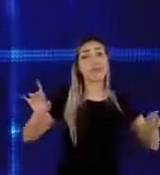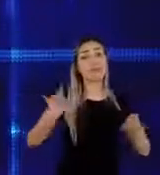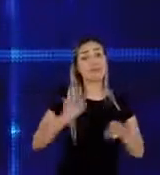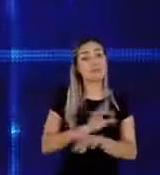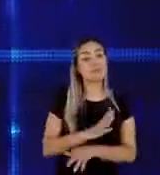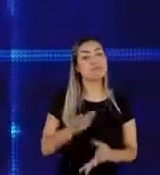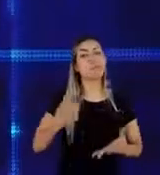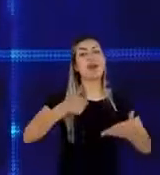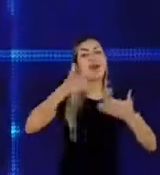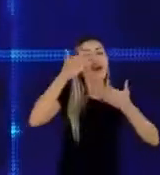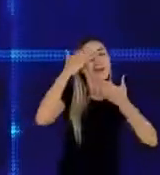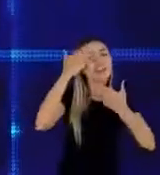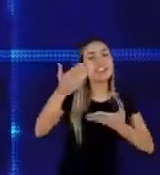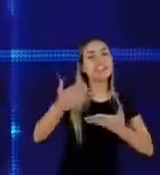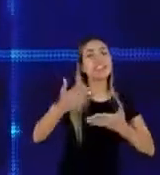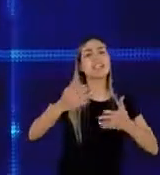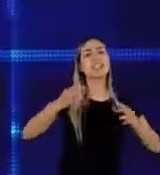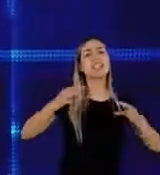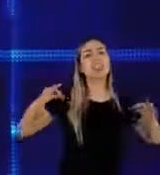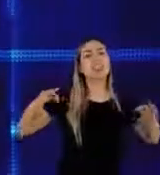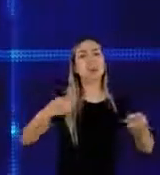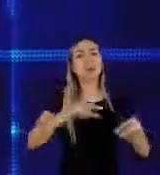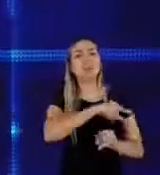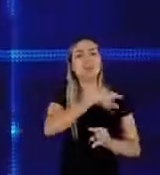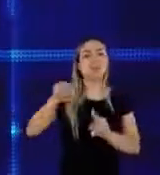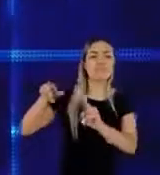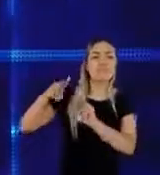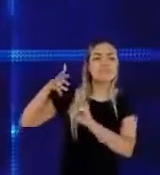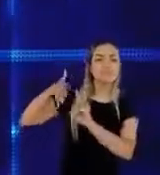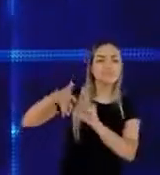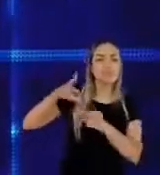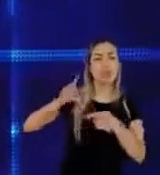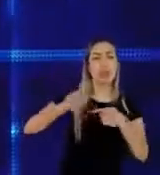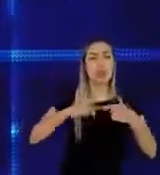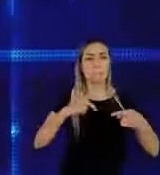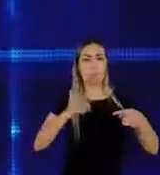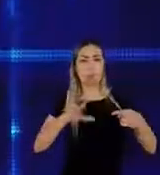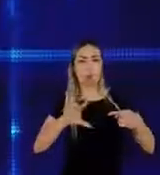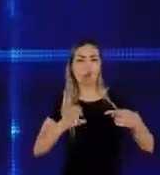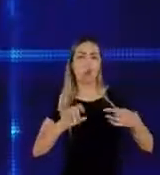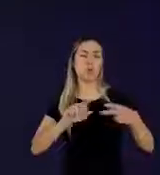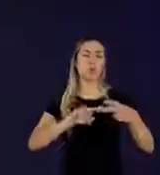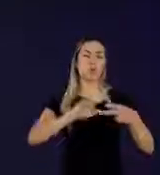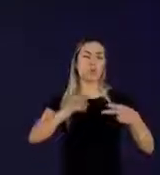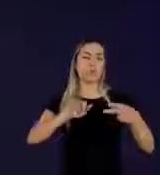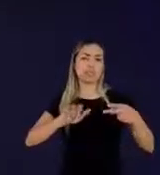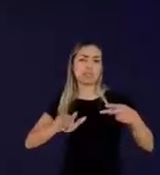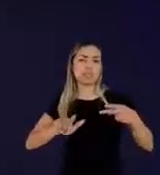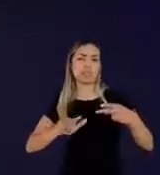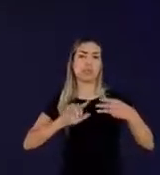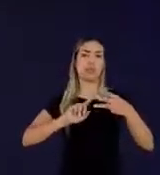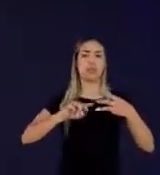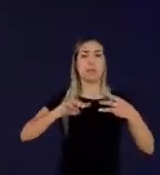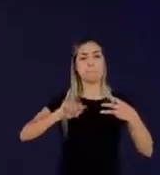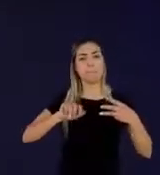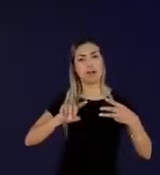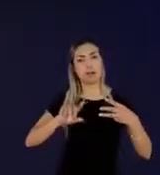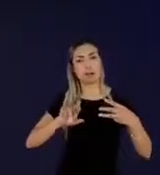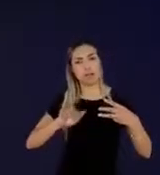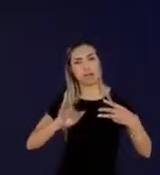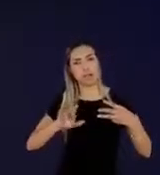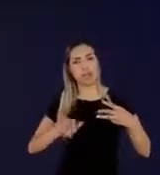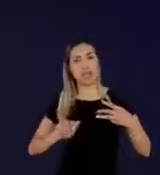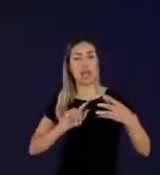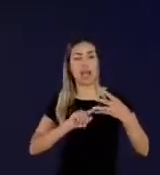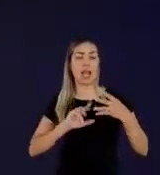agradecer muito todos os painelistas, Paulo, Zil, Madureira, Carmen. Muito obrigada pela